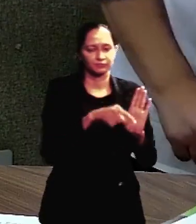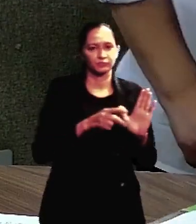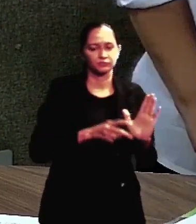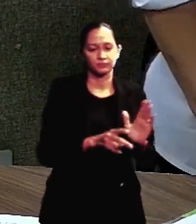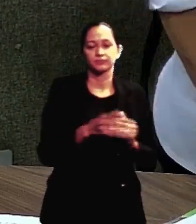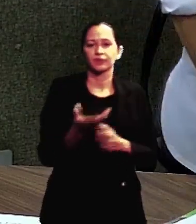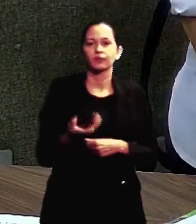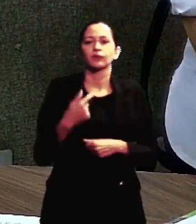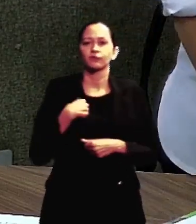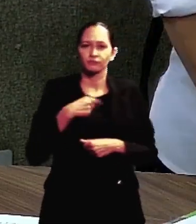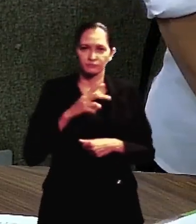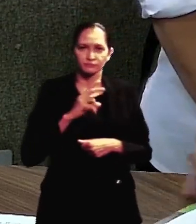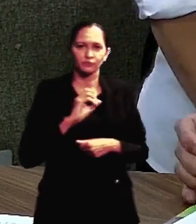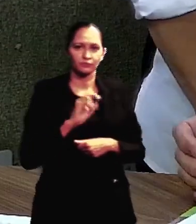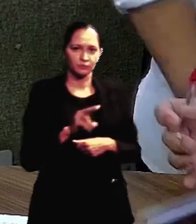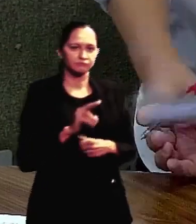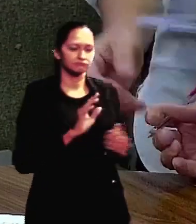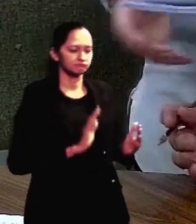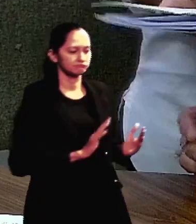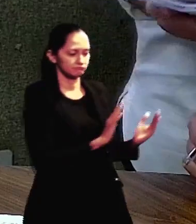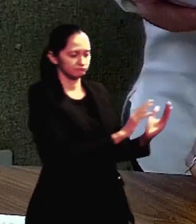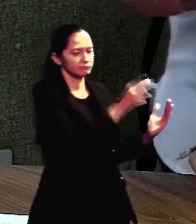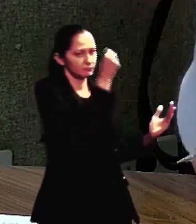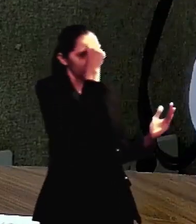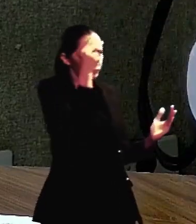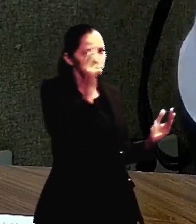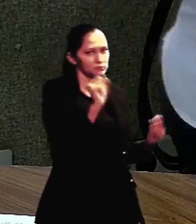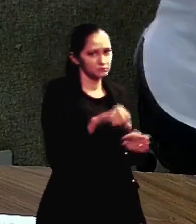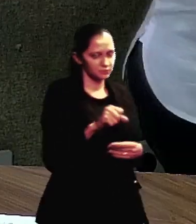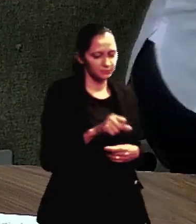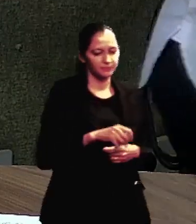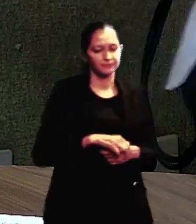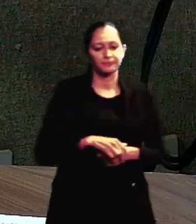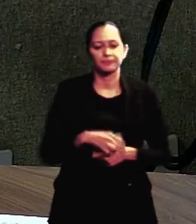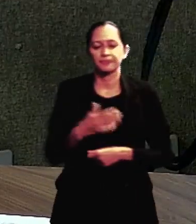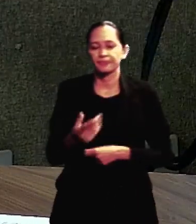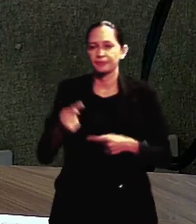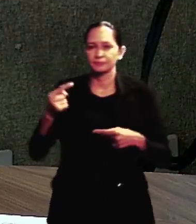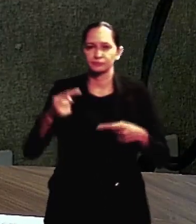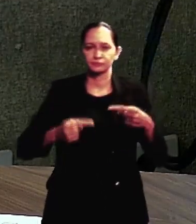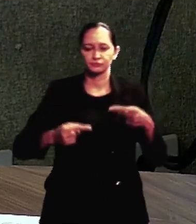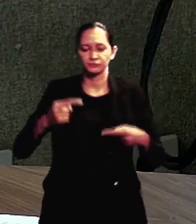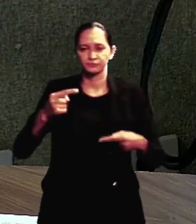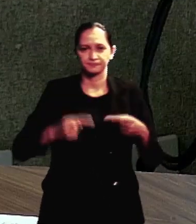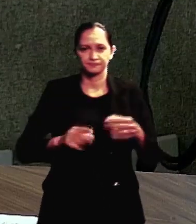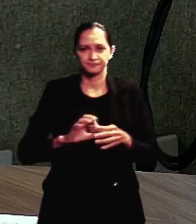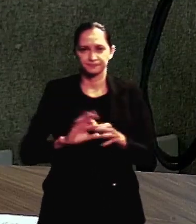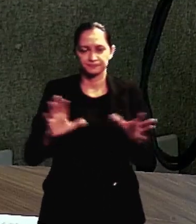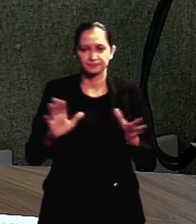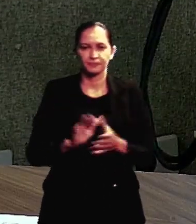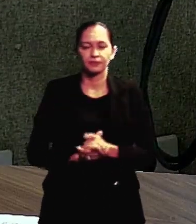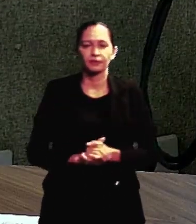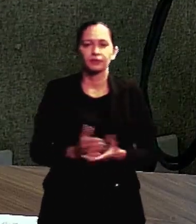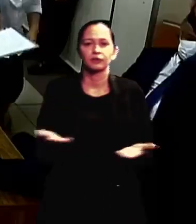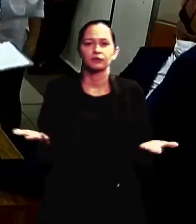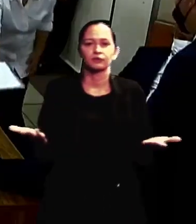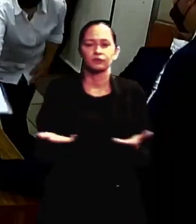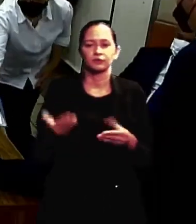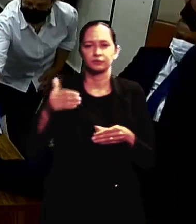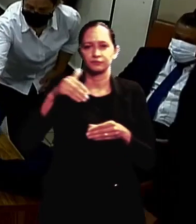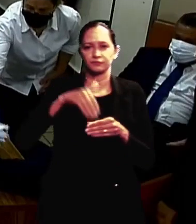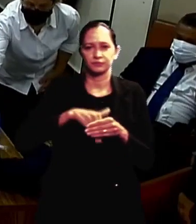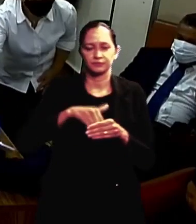ao prefeito para que o projeto seja sancionado. Portanto, o projeto está em discussão, o projeto está em votação.